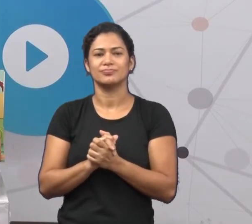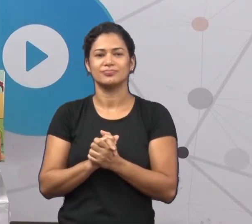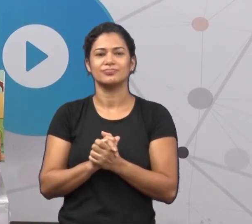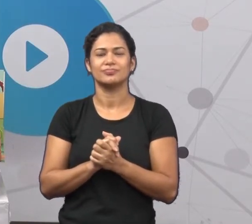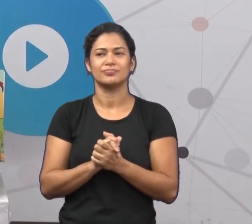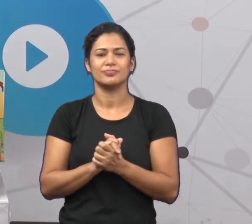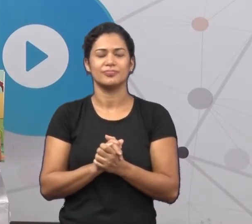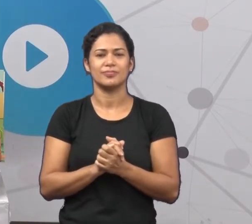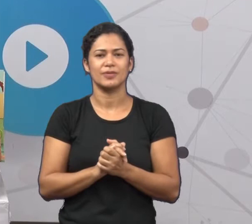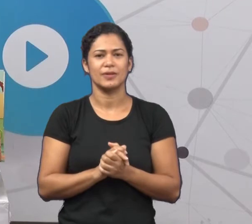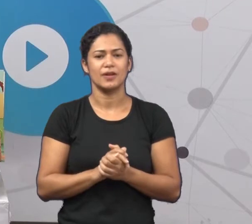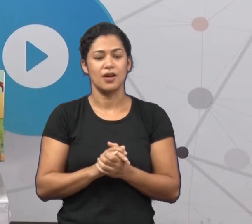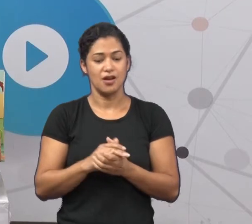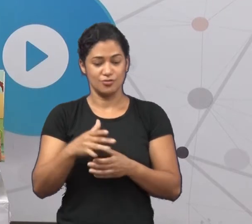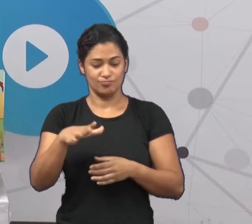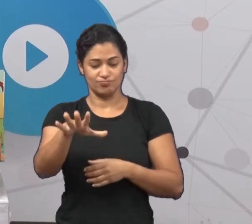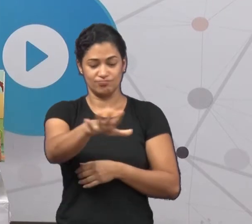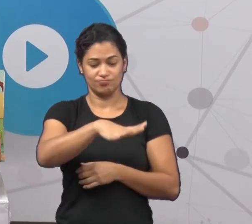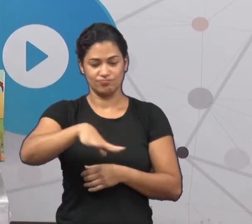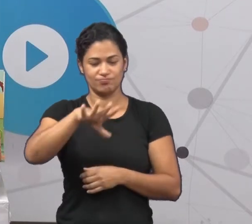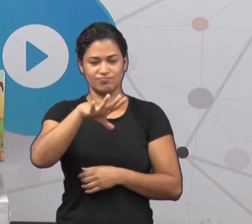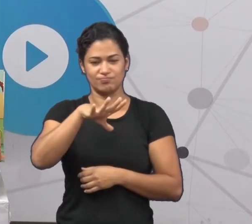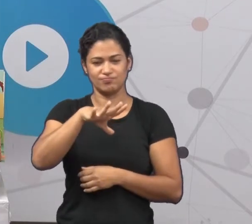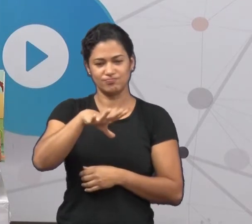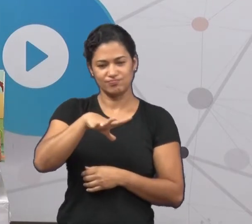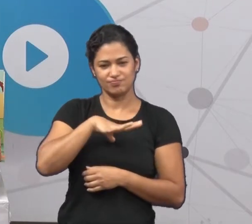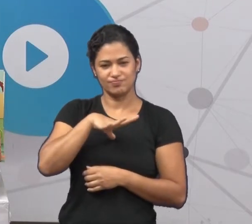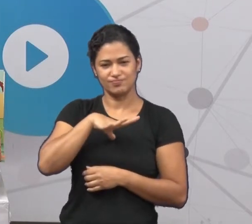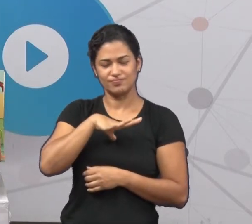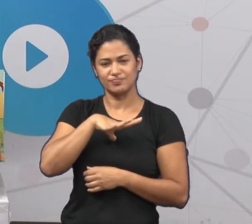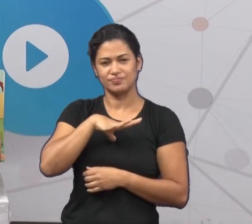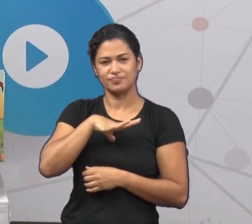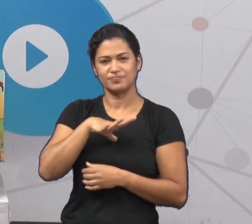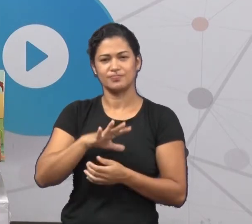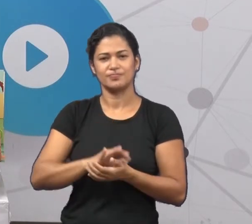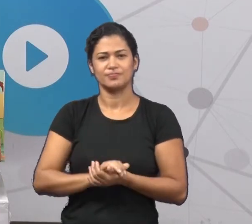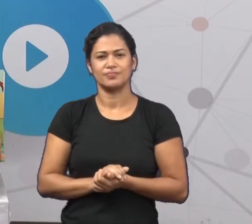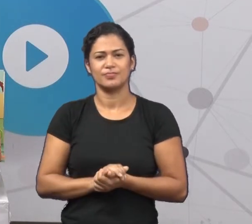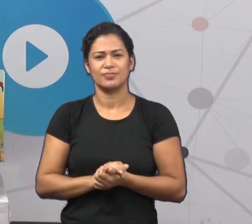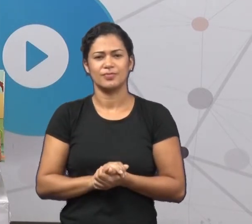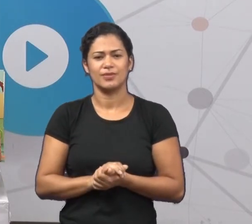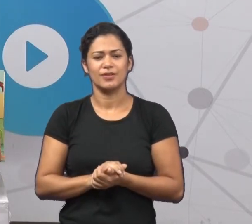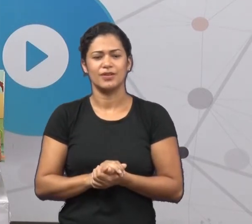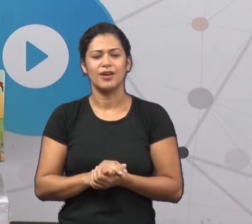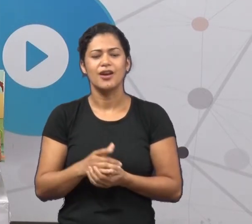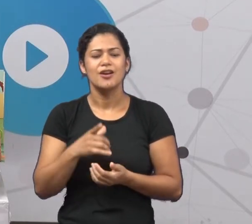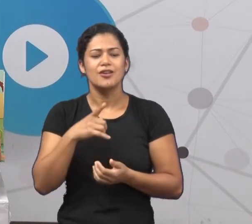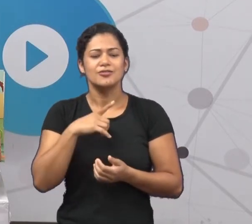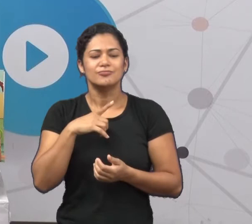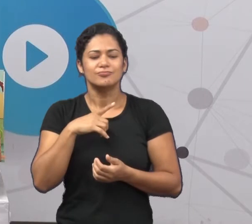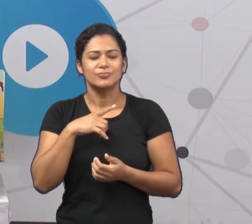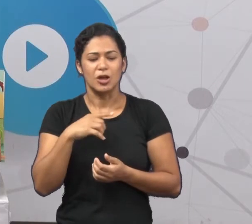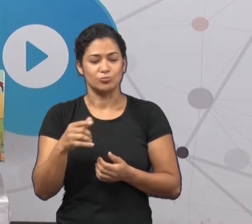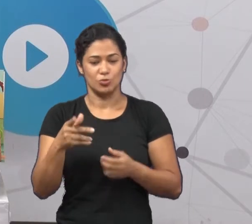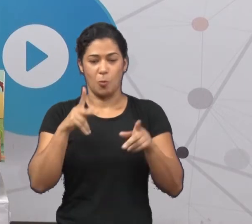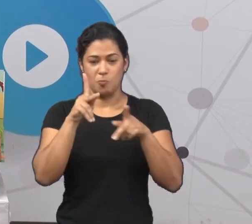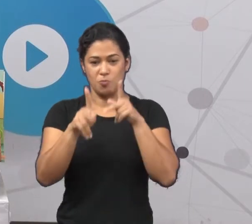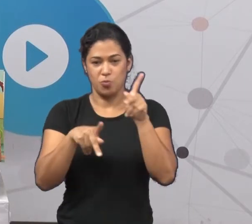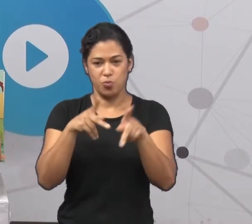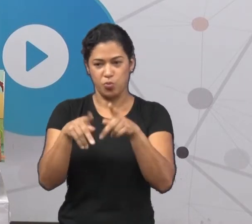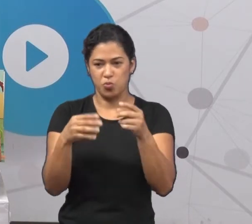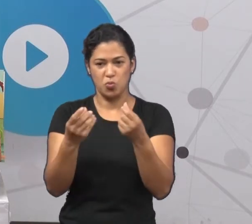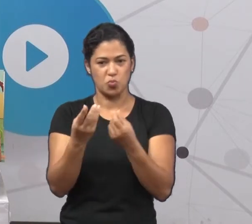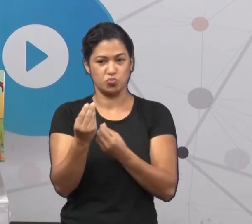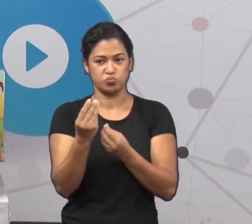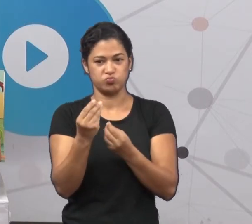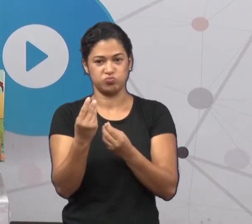Na zona urbana, que nós conhecemos como cidade, é a concentração maior de pessoas.